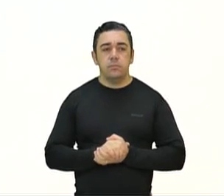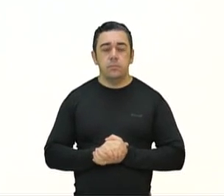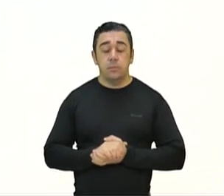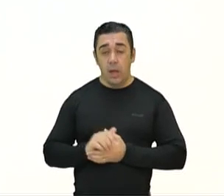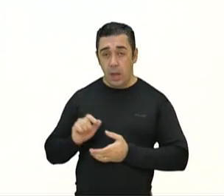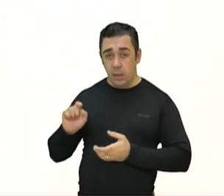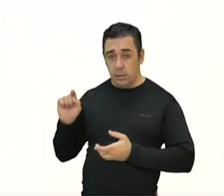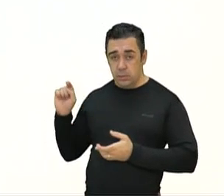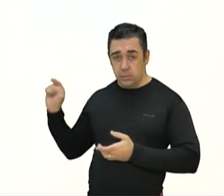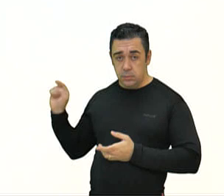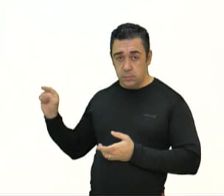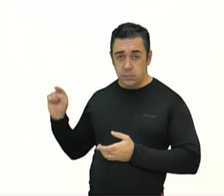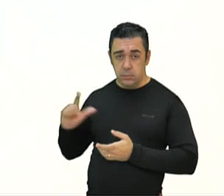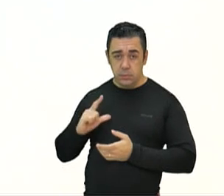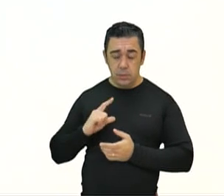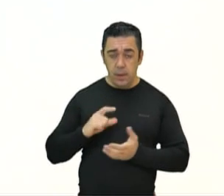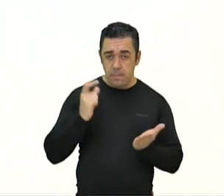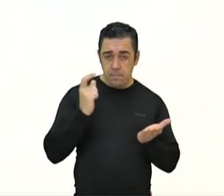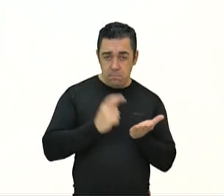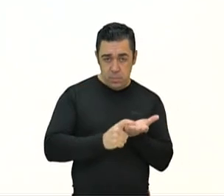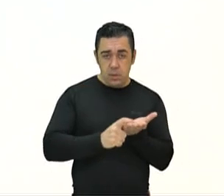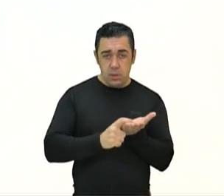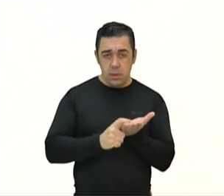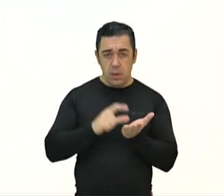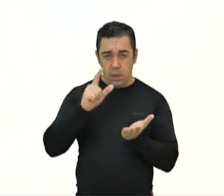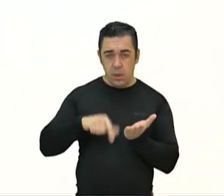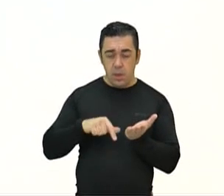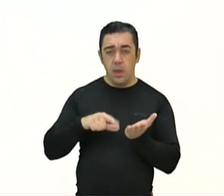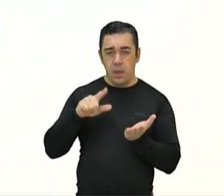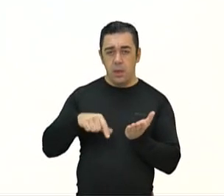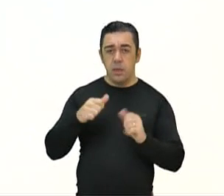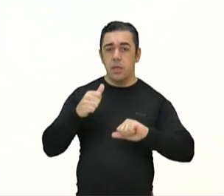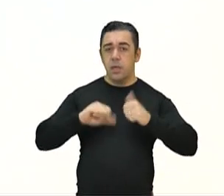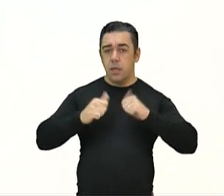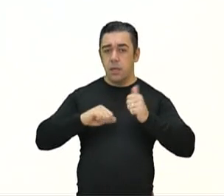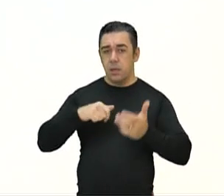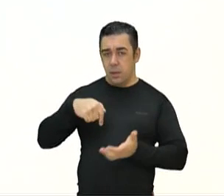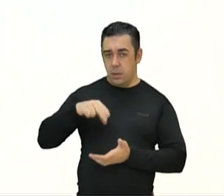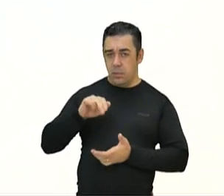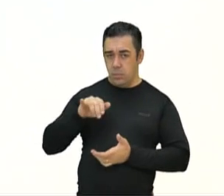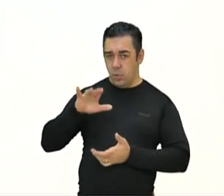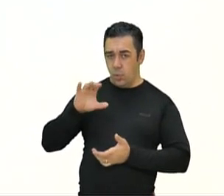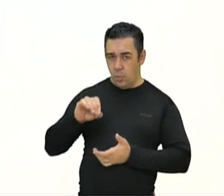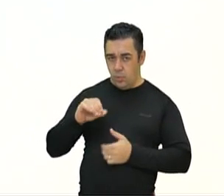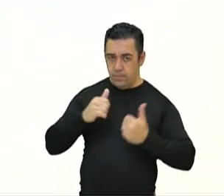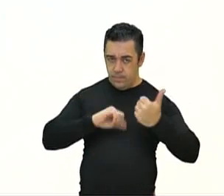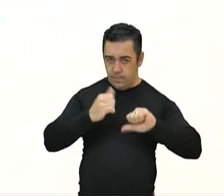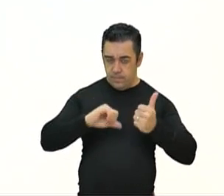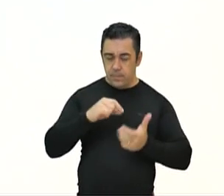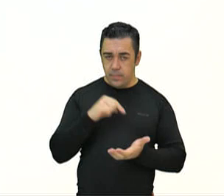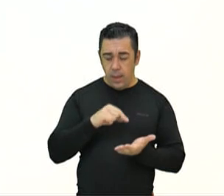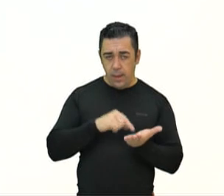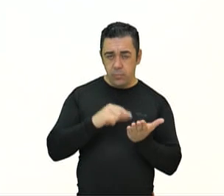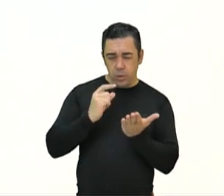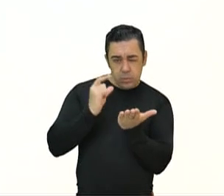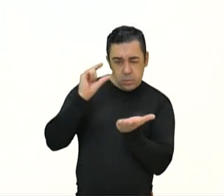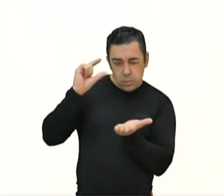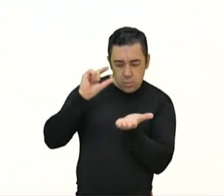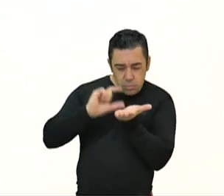No caso da pilha, eles são geradores de energia químicos, né? Eles funcionam à base da